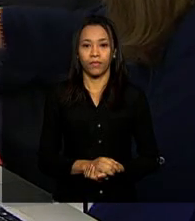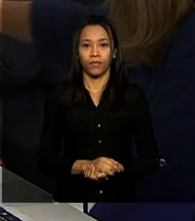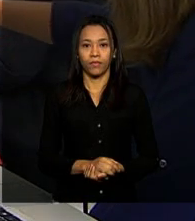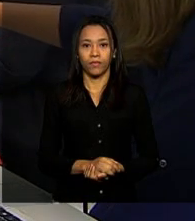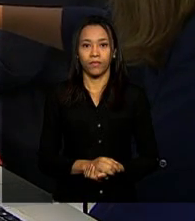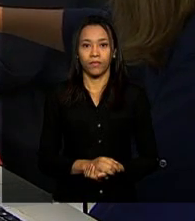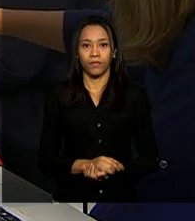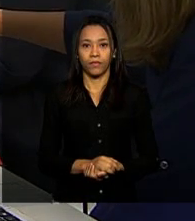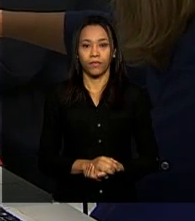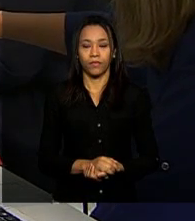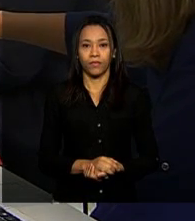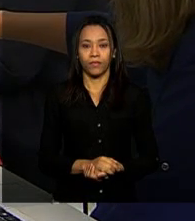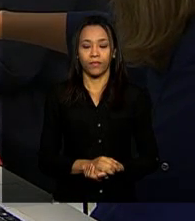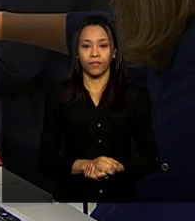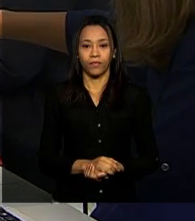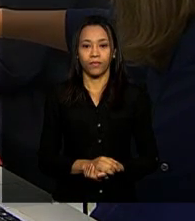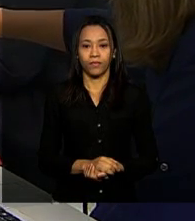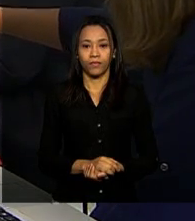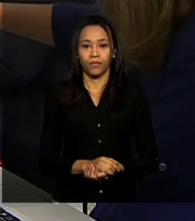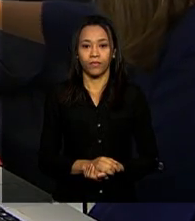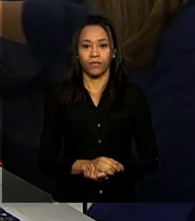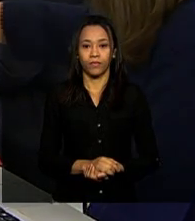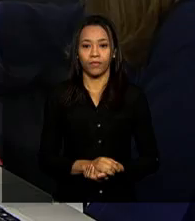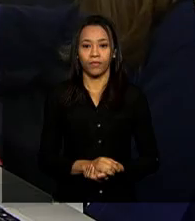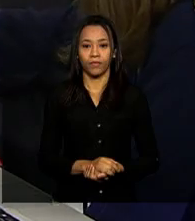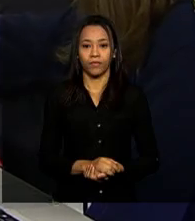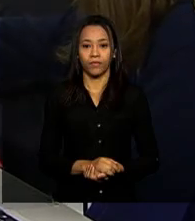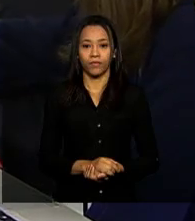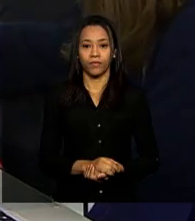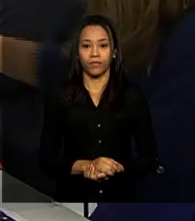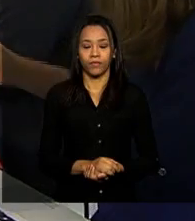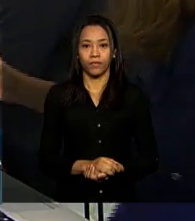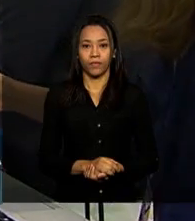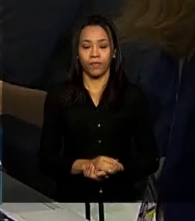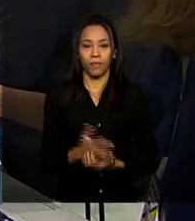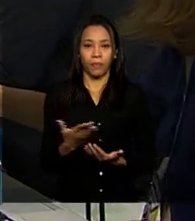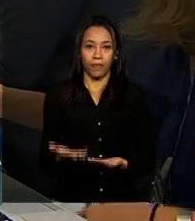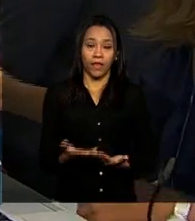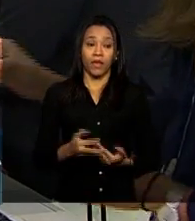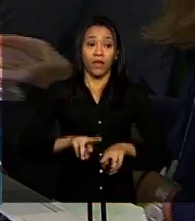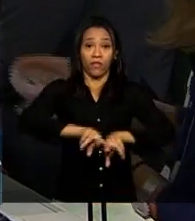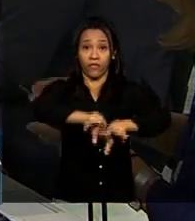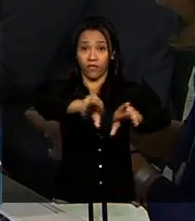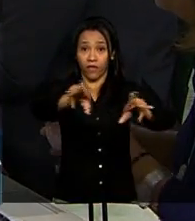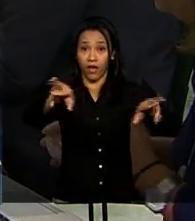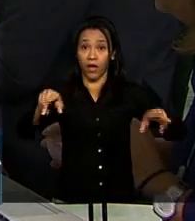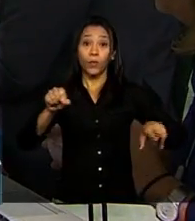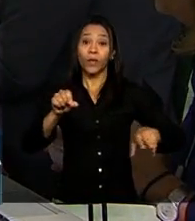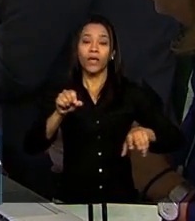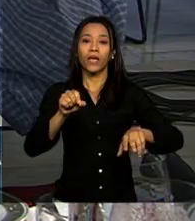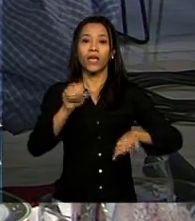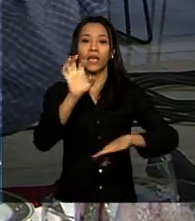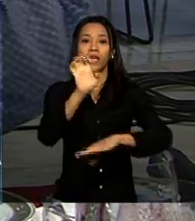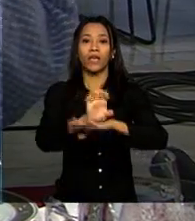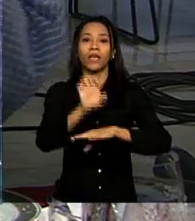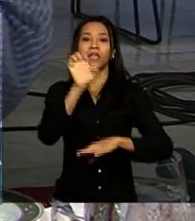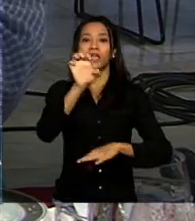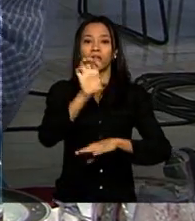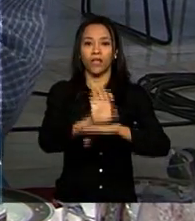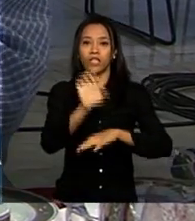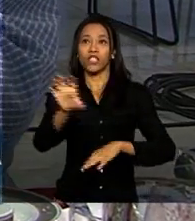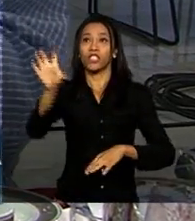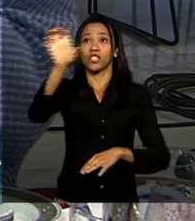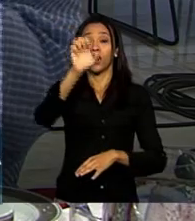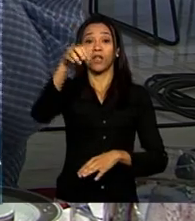microfone Paul alô oi oi e que vários estados do Nordeste que a gente tem aquela tradição